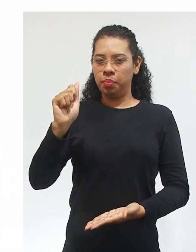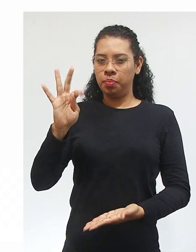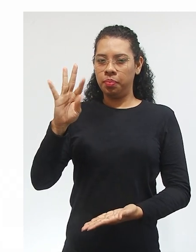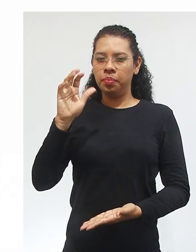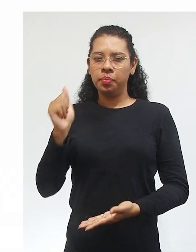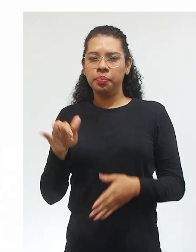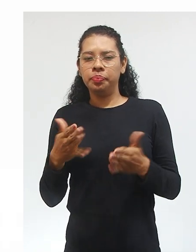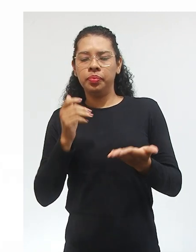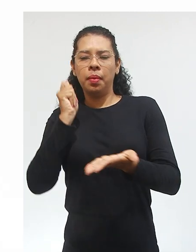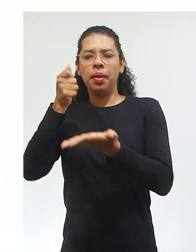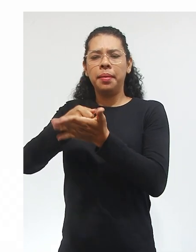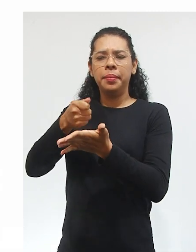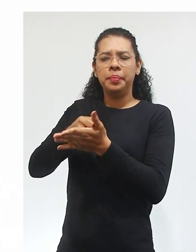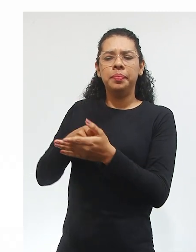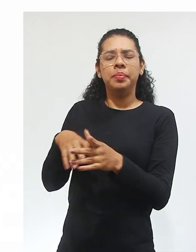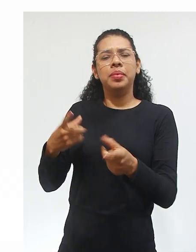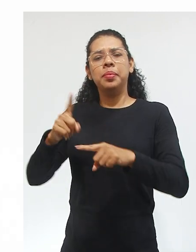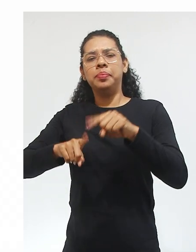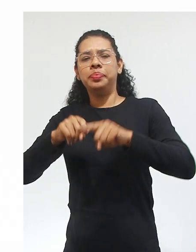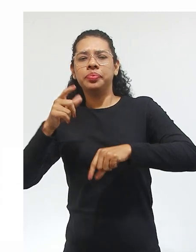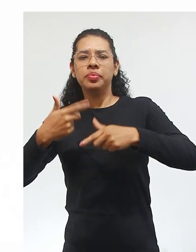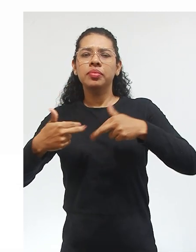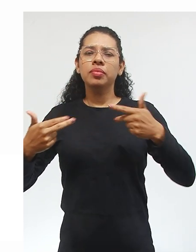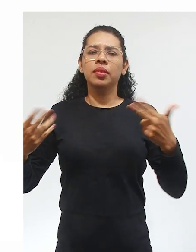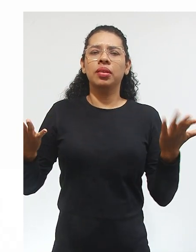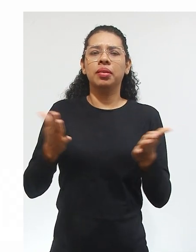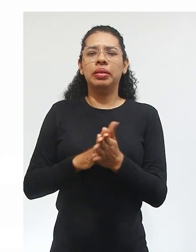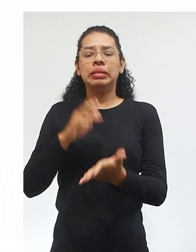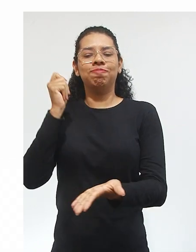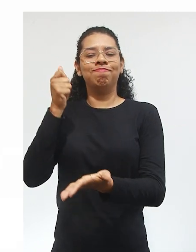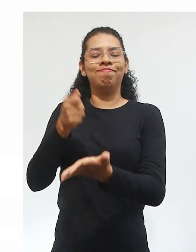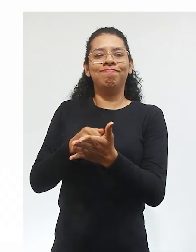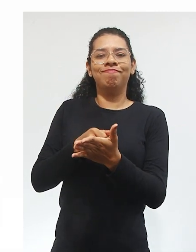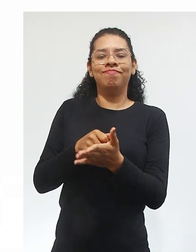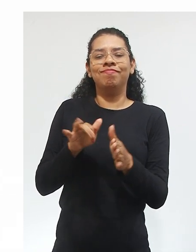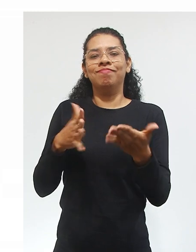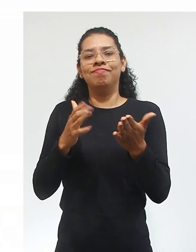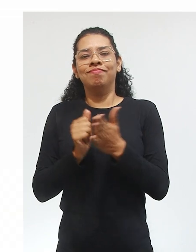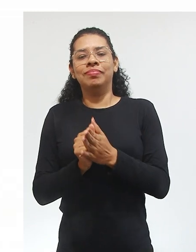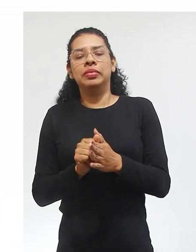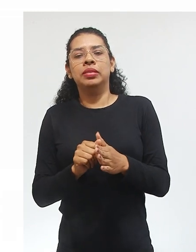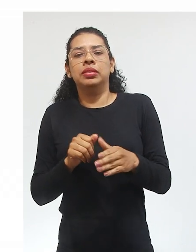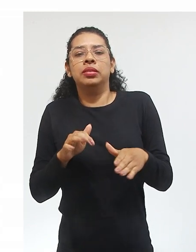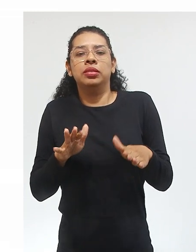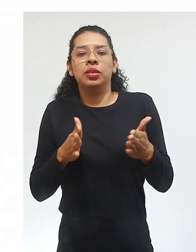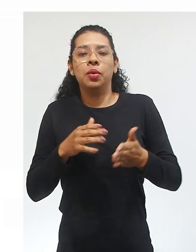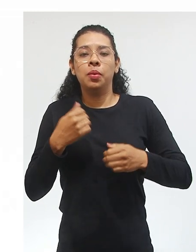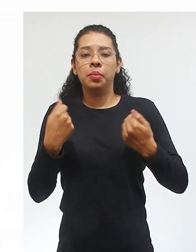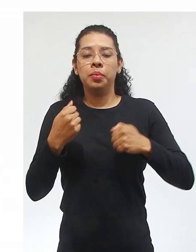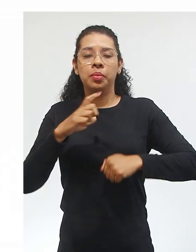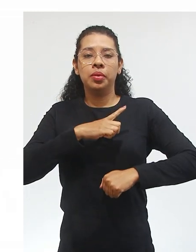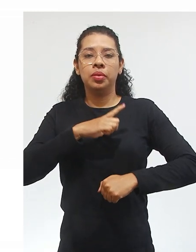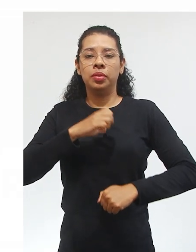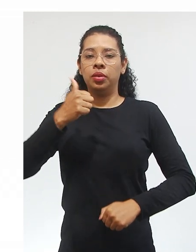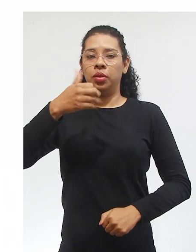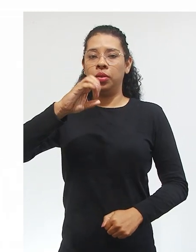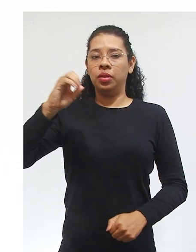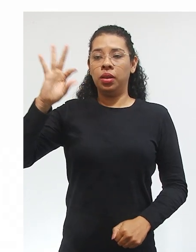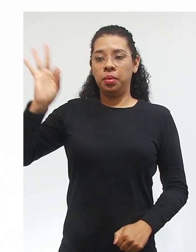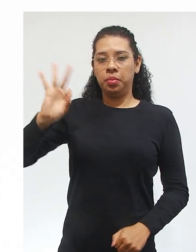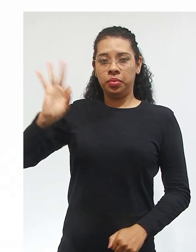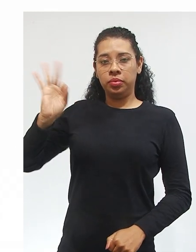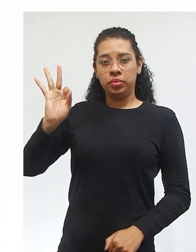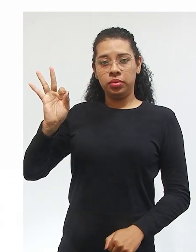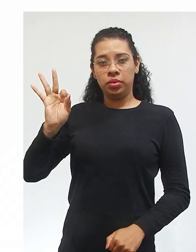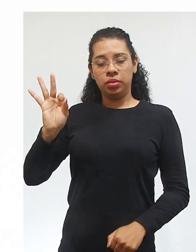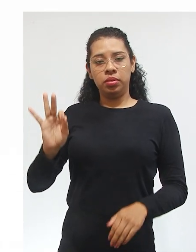duplicata dela, né? Comprou com o fornecedor lá, acabou pagando atrasado, teve um juros de 10%. Então,